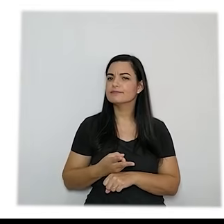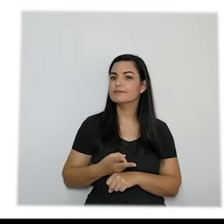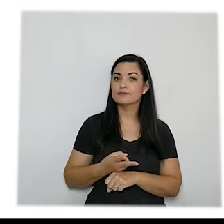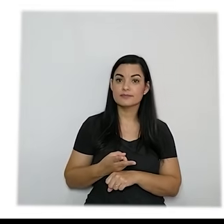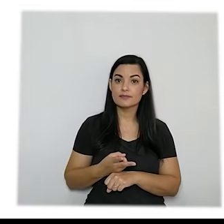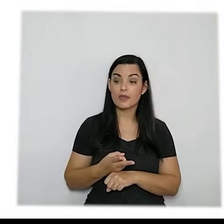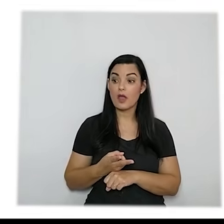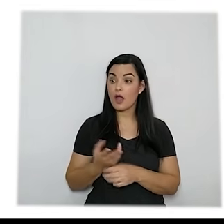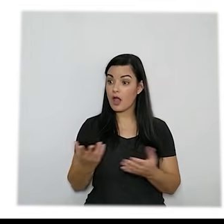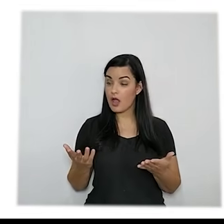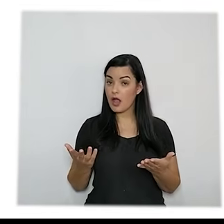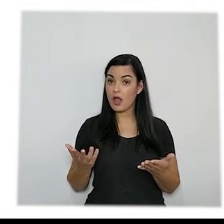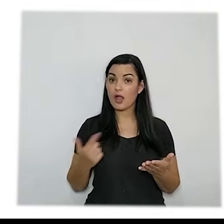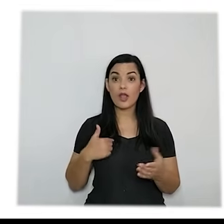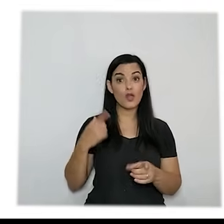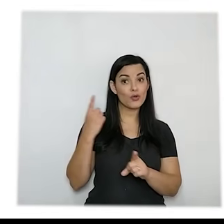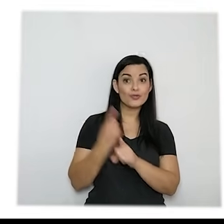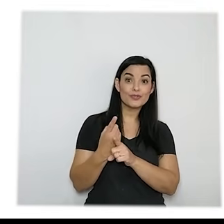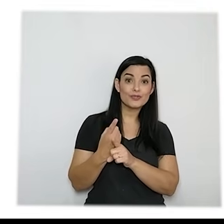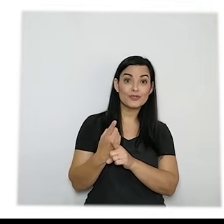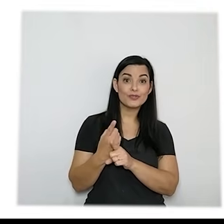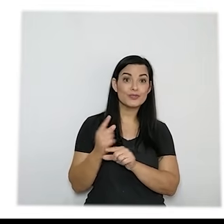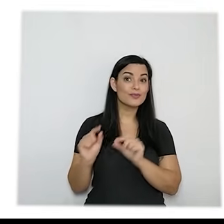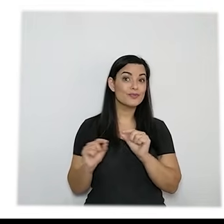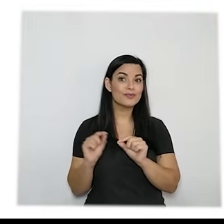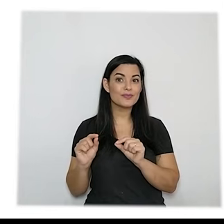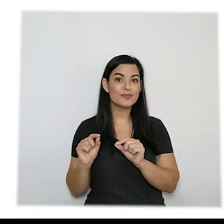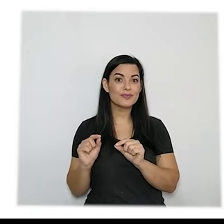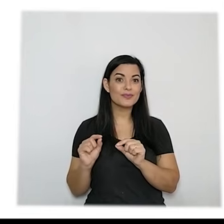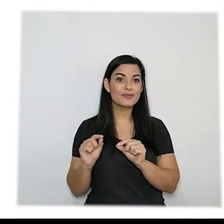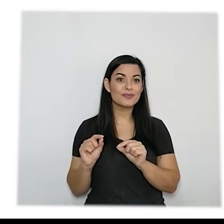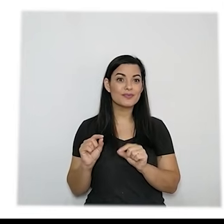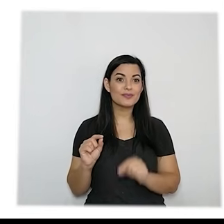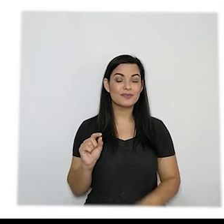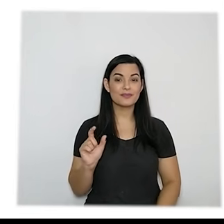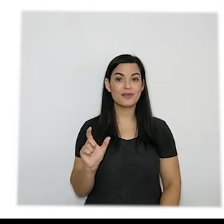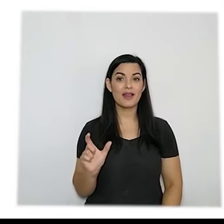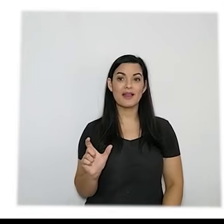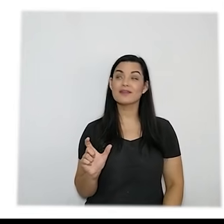procurar. Olha, eu achei aqui